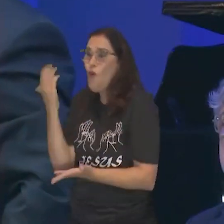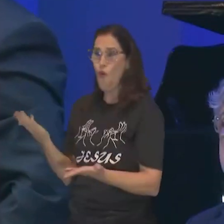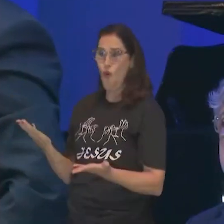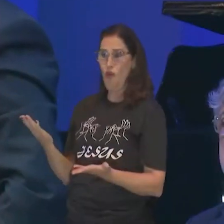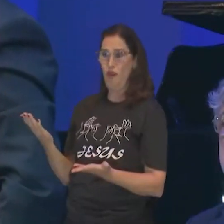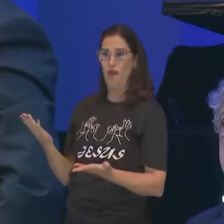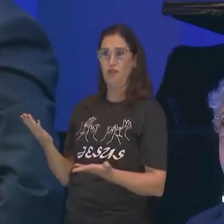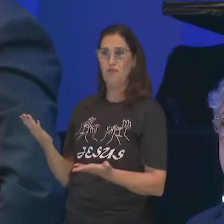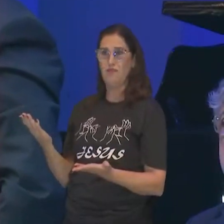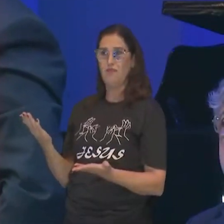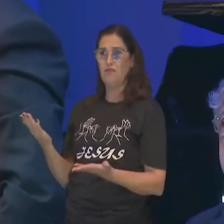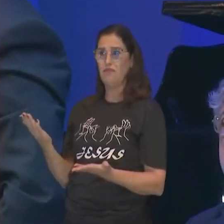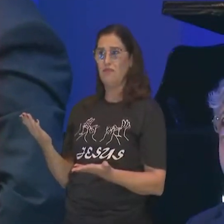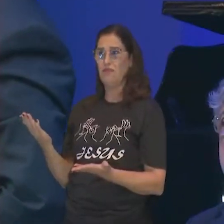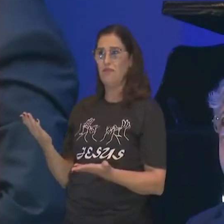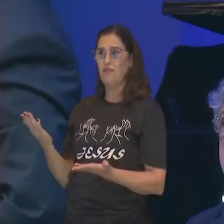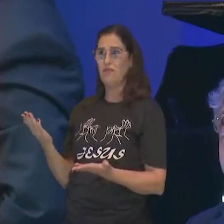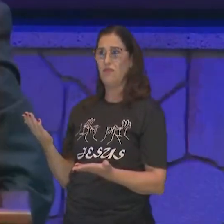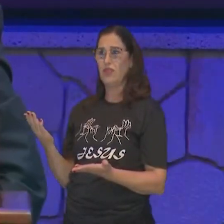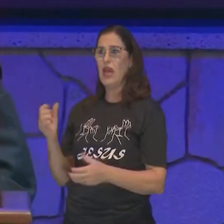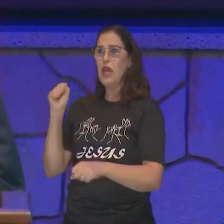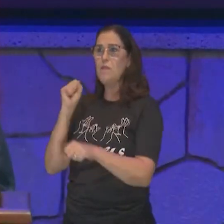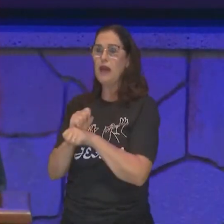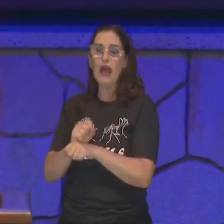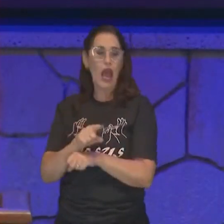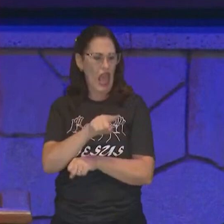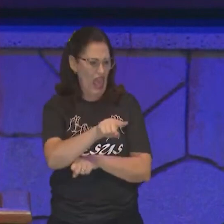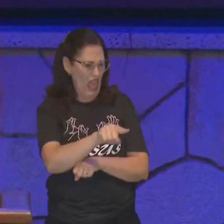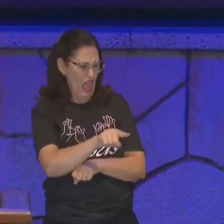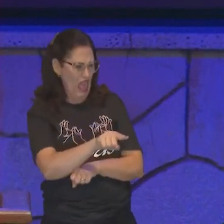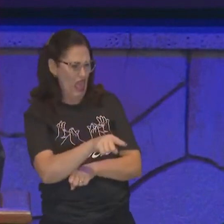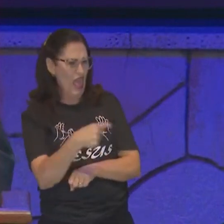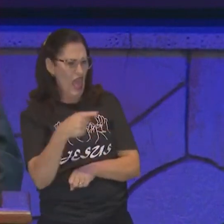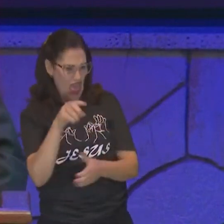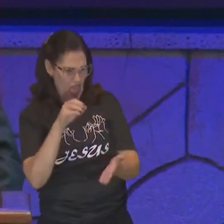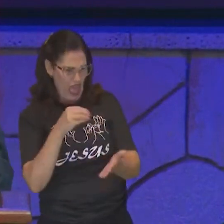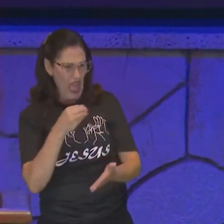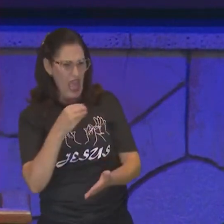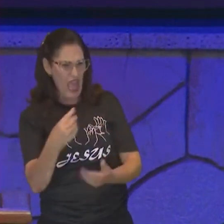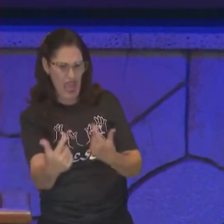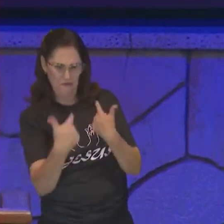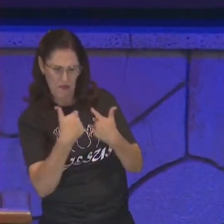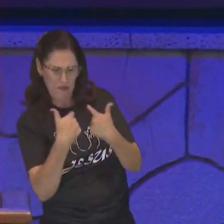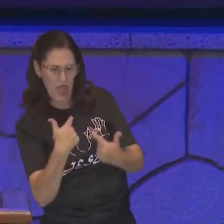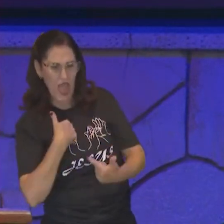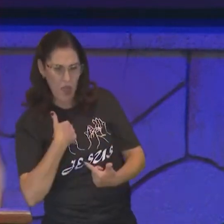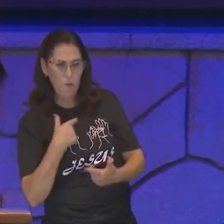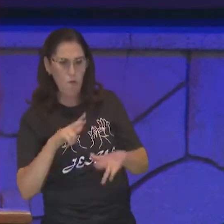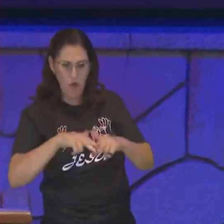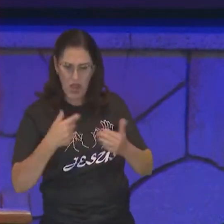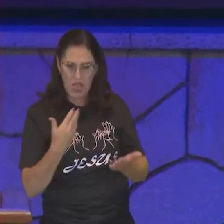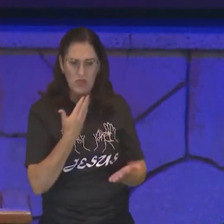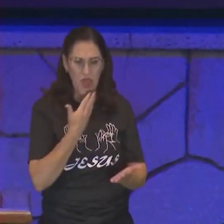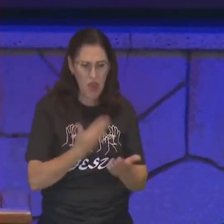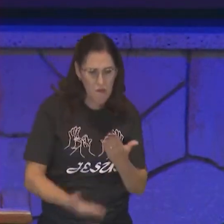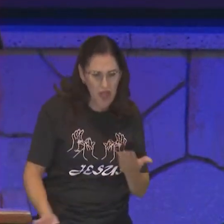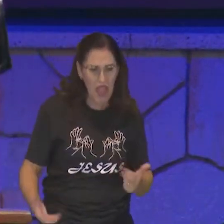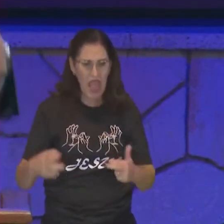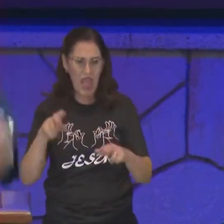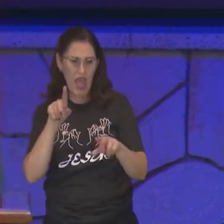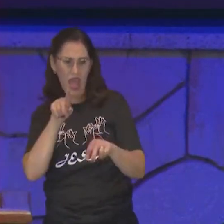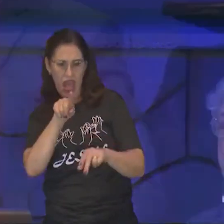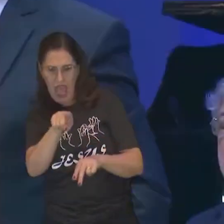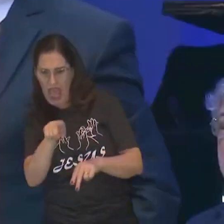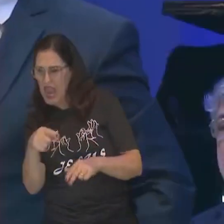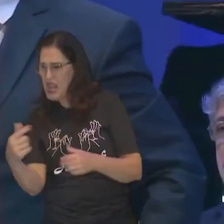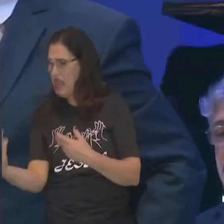irmão. E parar de acusar os outros pelos próprios pecados, e parar de apontar o dedo para os outros quando a sua vida